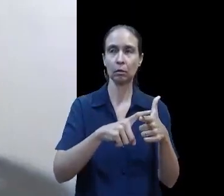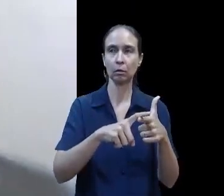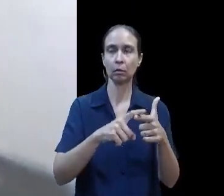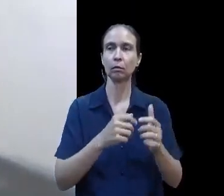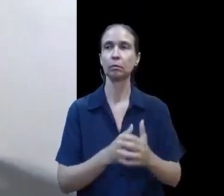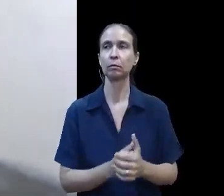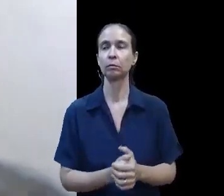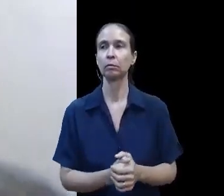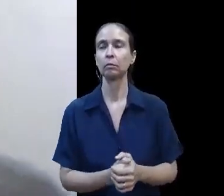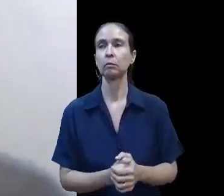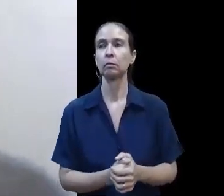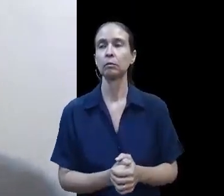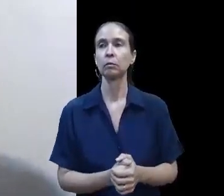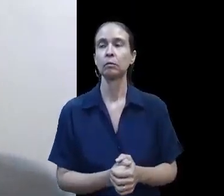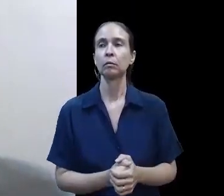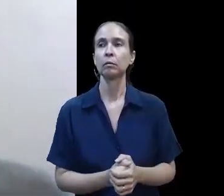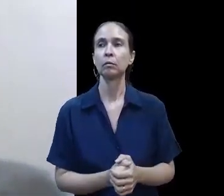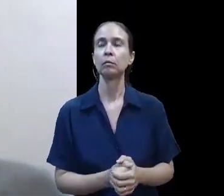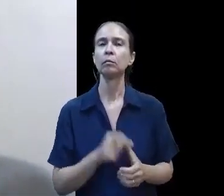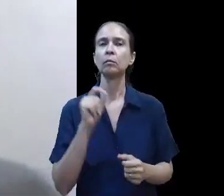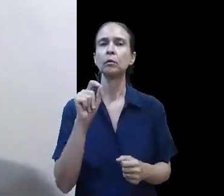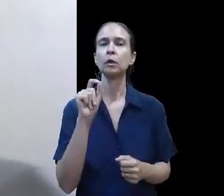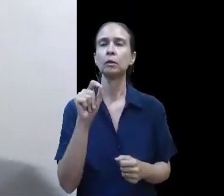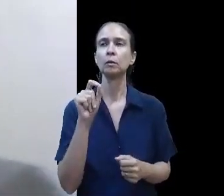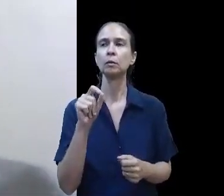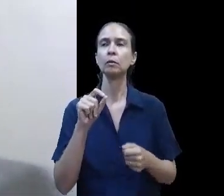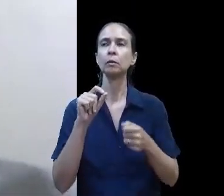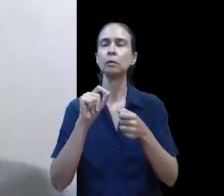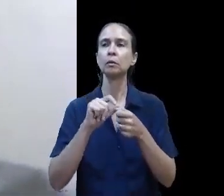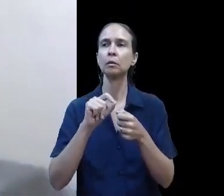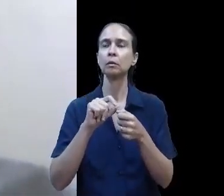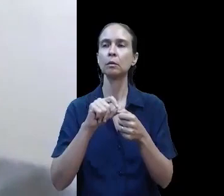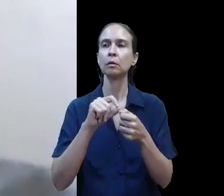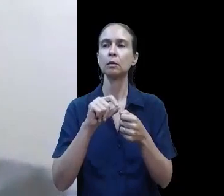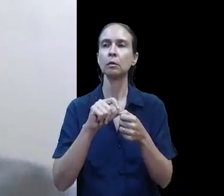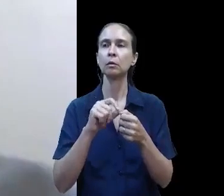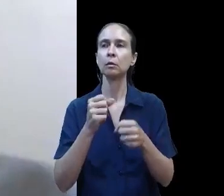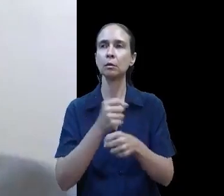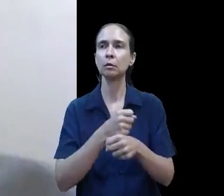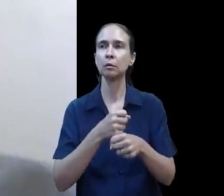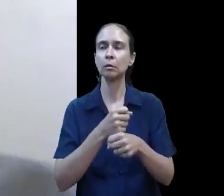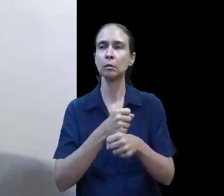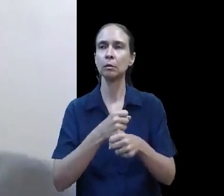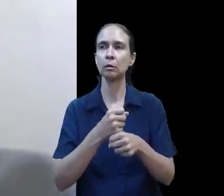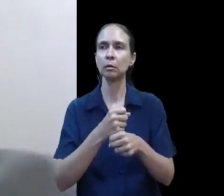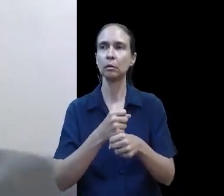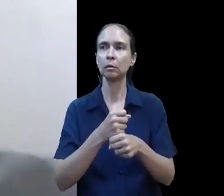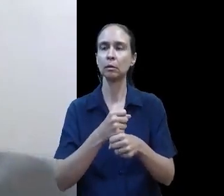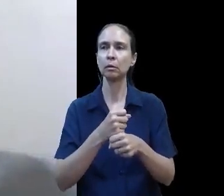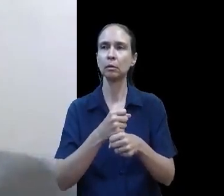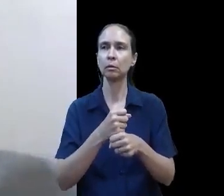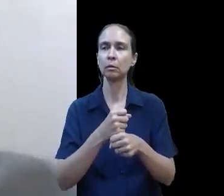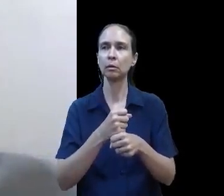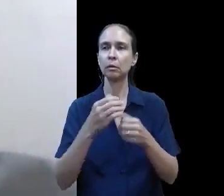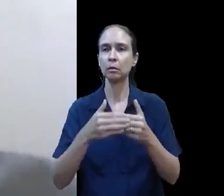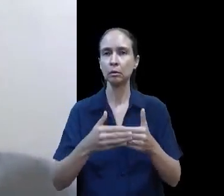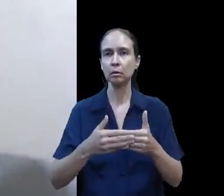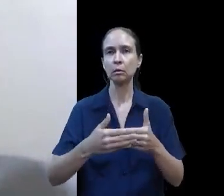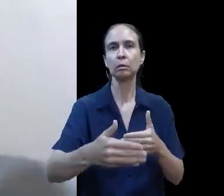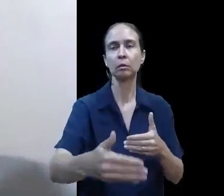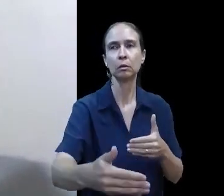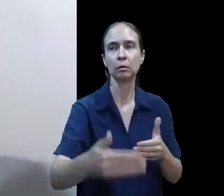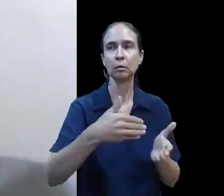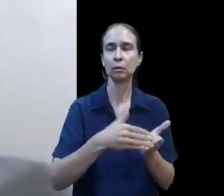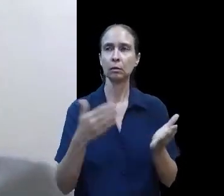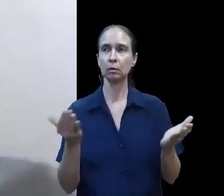Assim, o que que foi feito nesse tempo até hoje? Com os produtores, com a